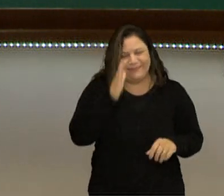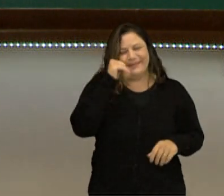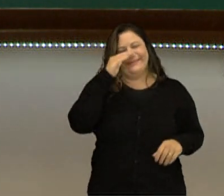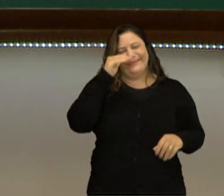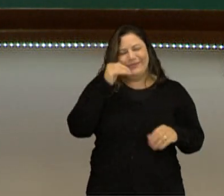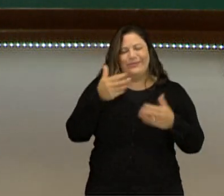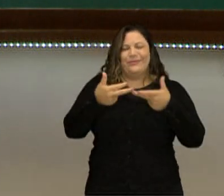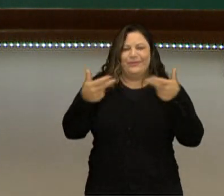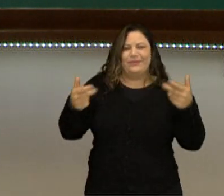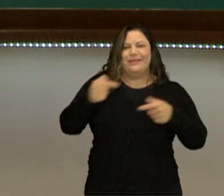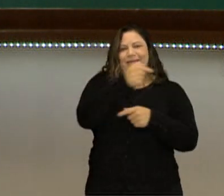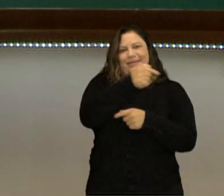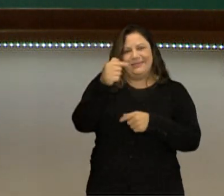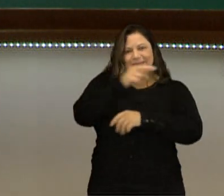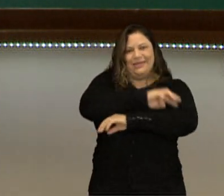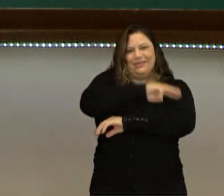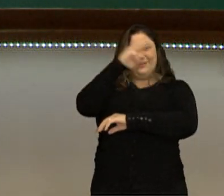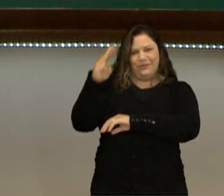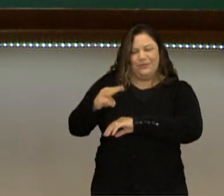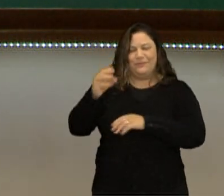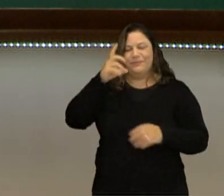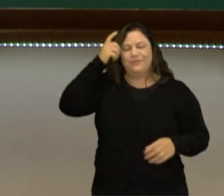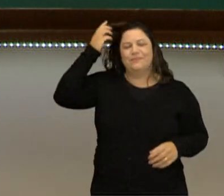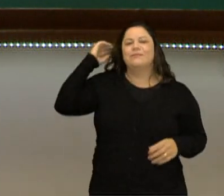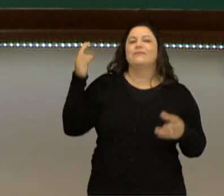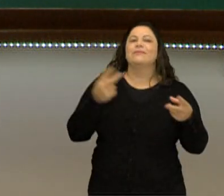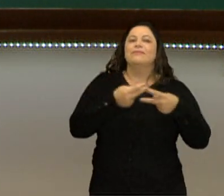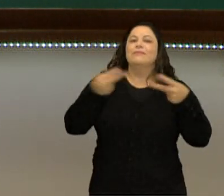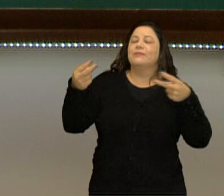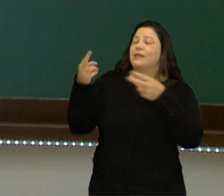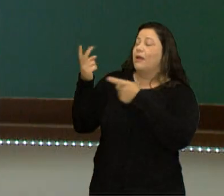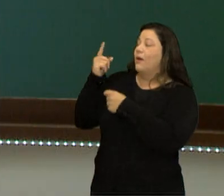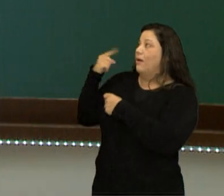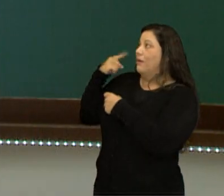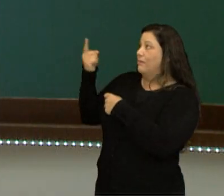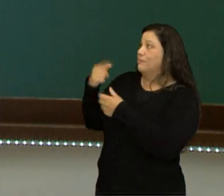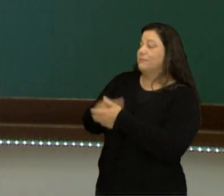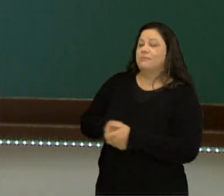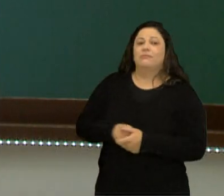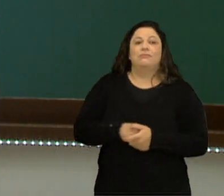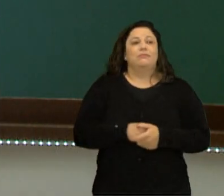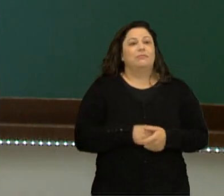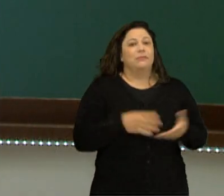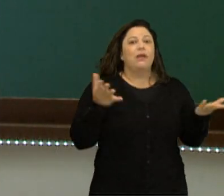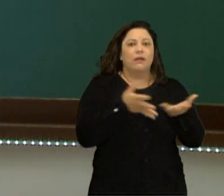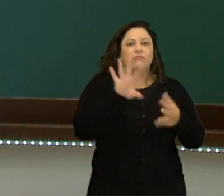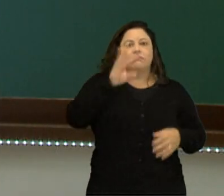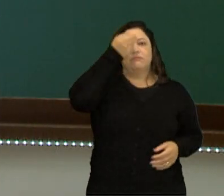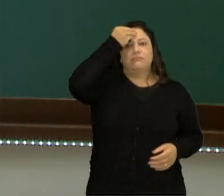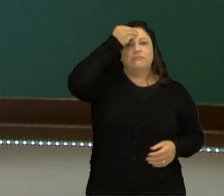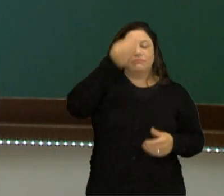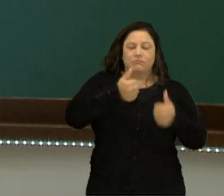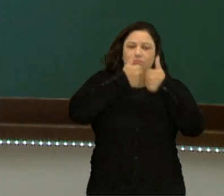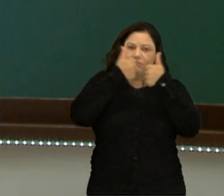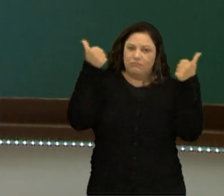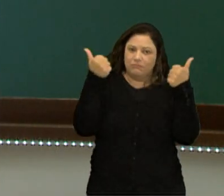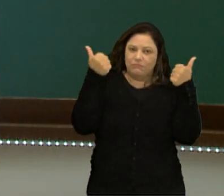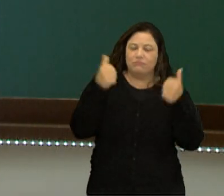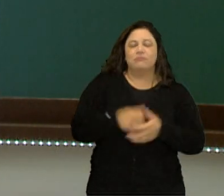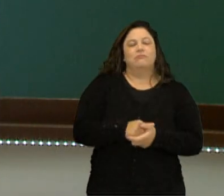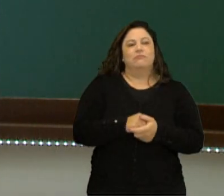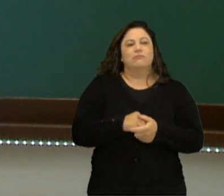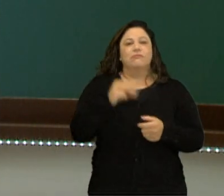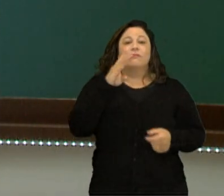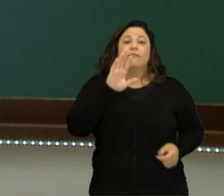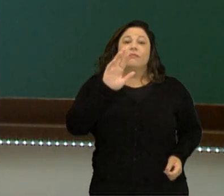essas são as 7 cores do arco-íris. E sabendo que você pegou essa parte, né? Então você sabe que a luz branca é a